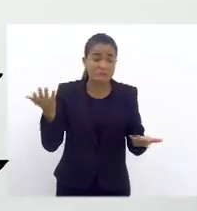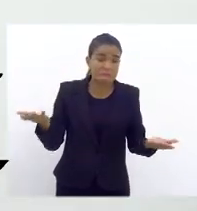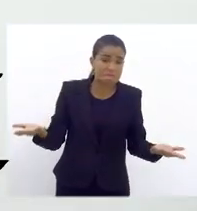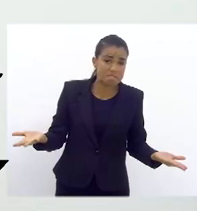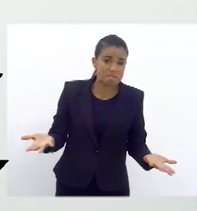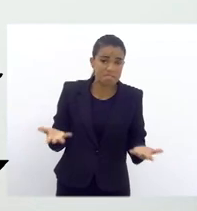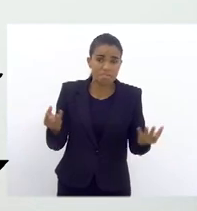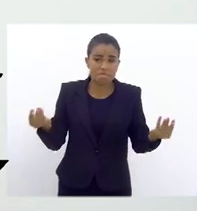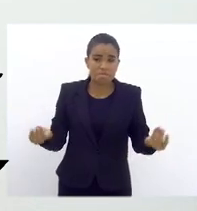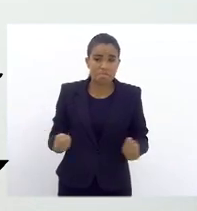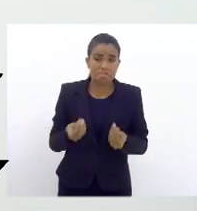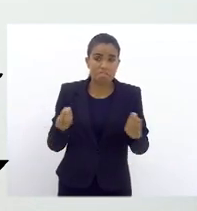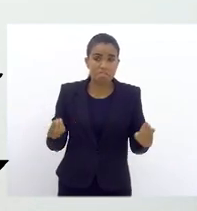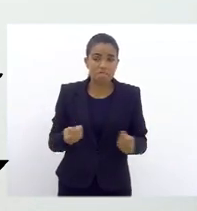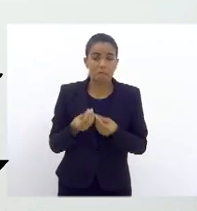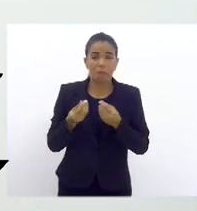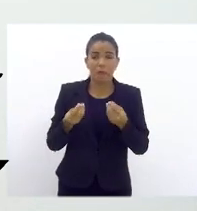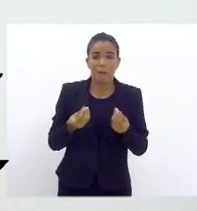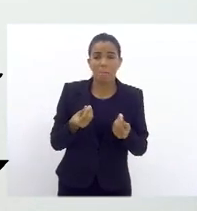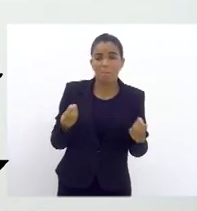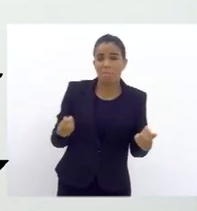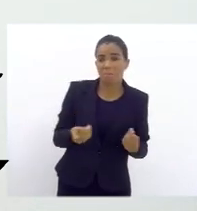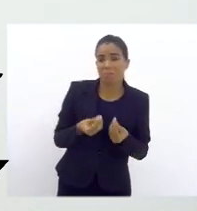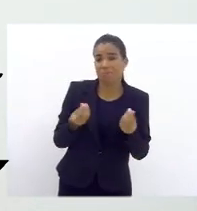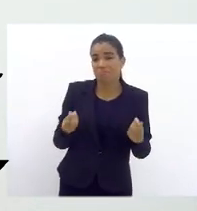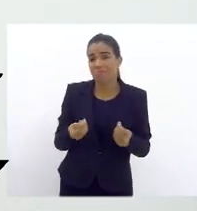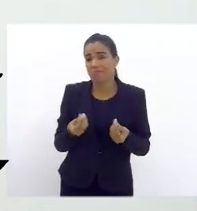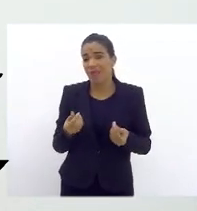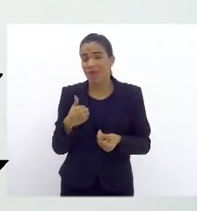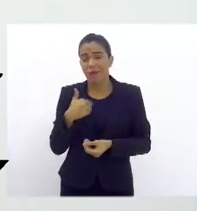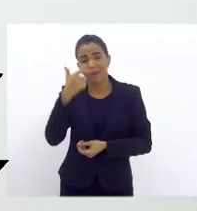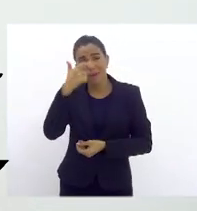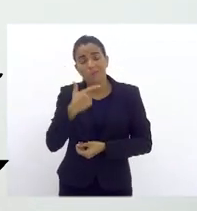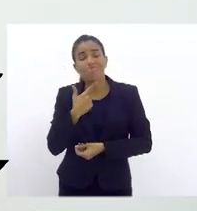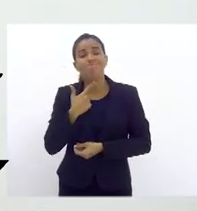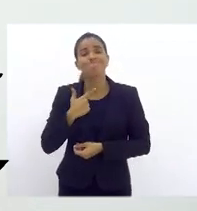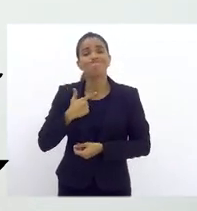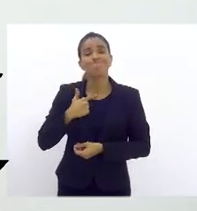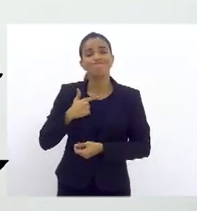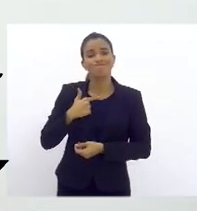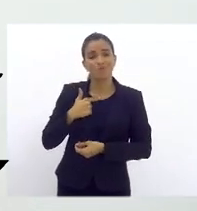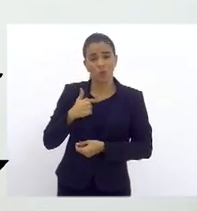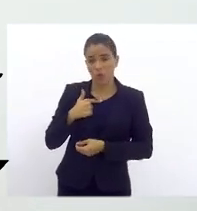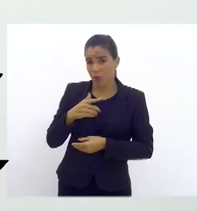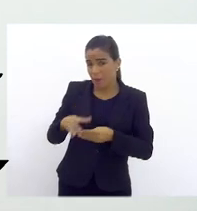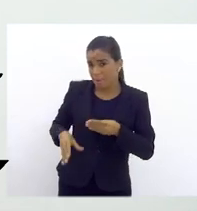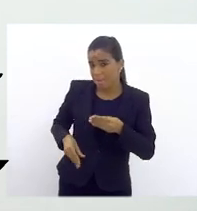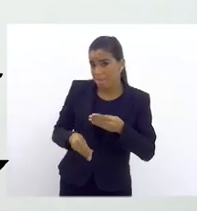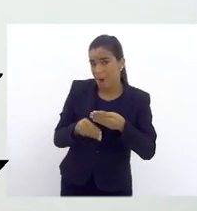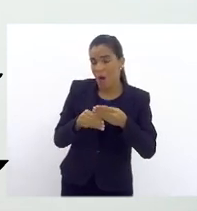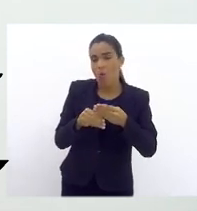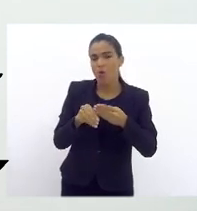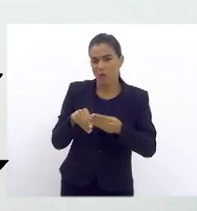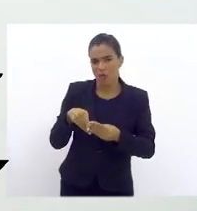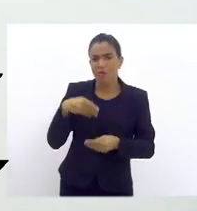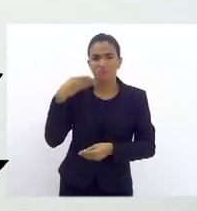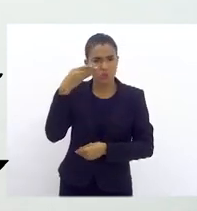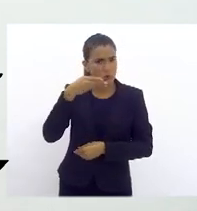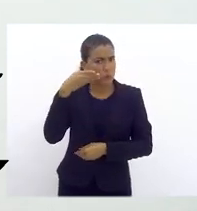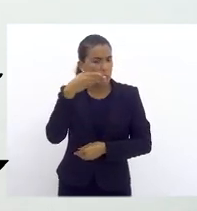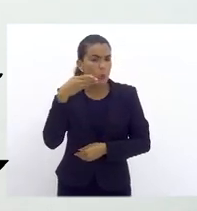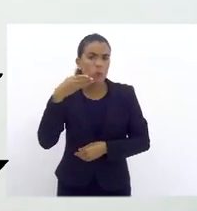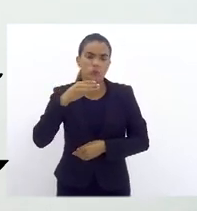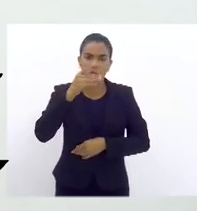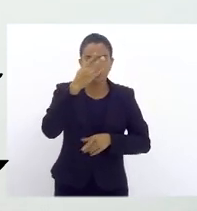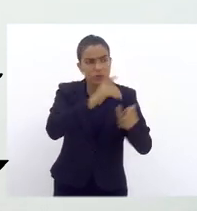é mais eu quero aqui salientar que muitas falas aqui no início